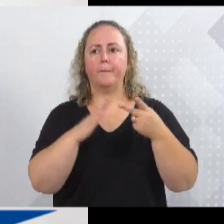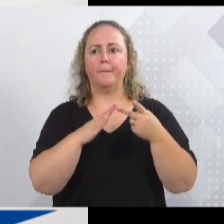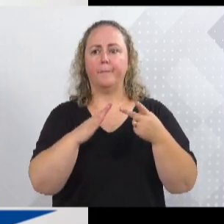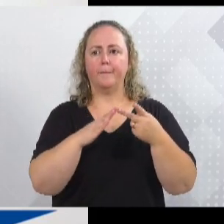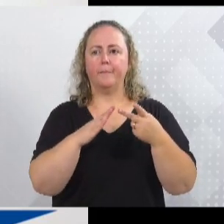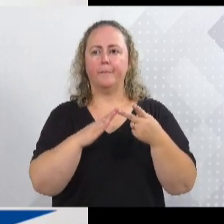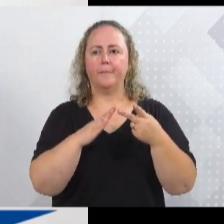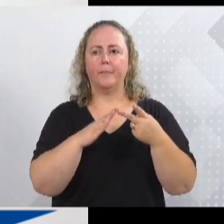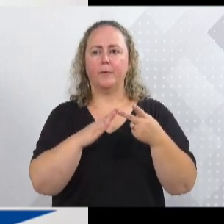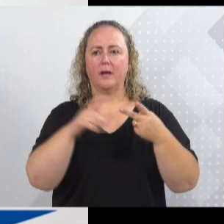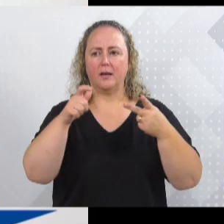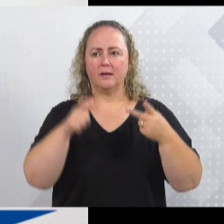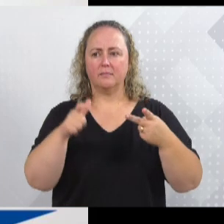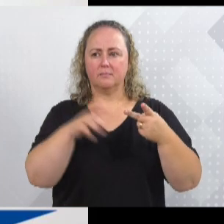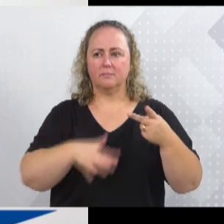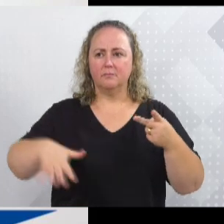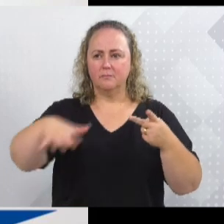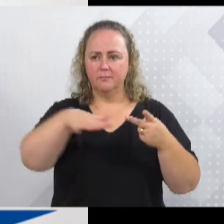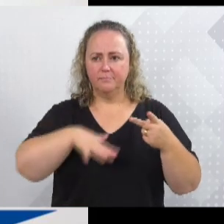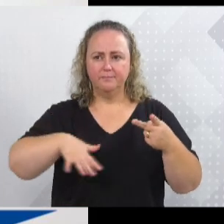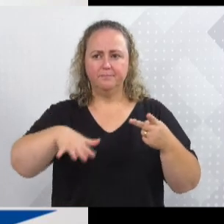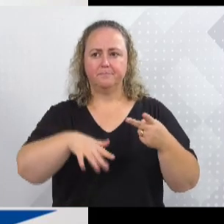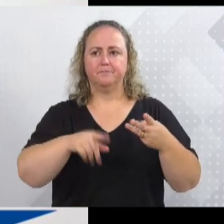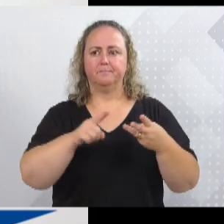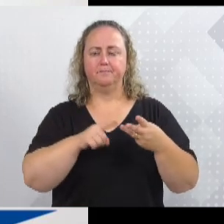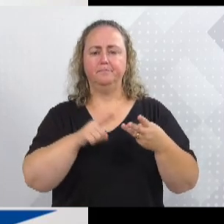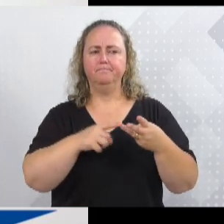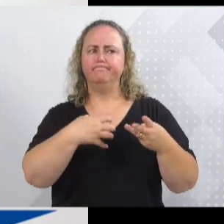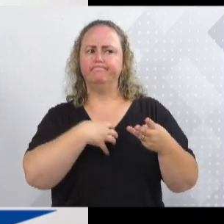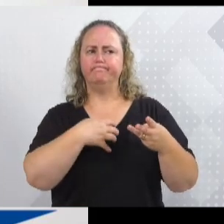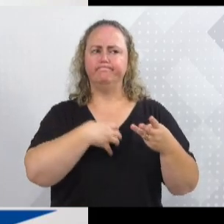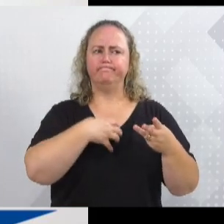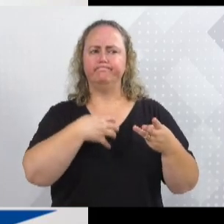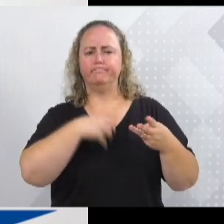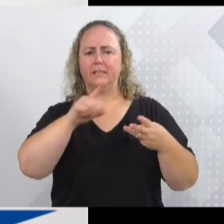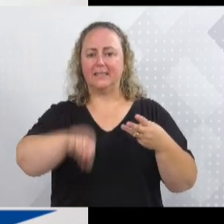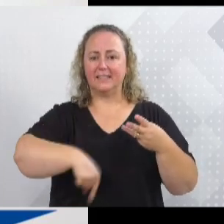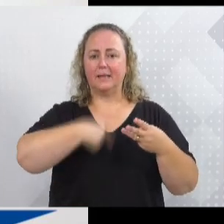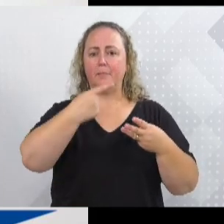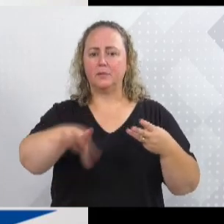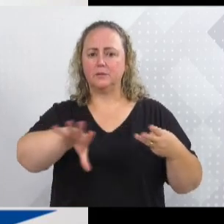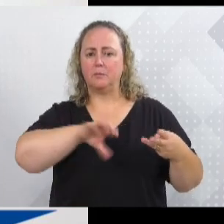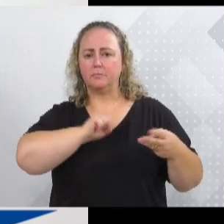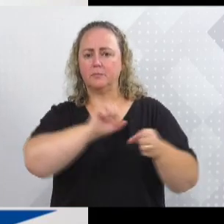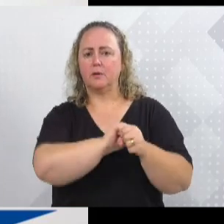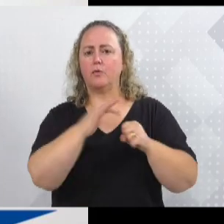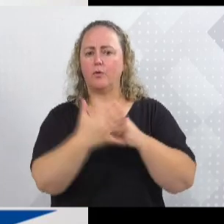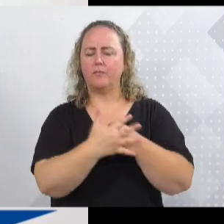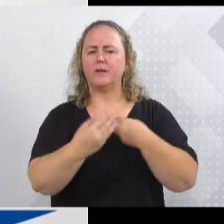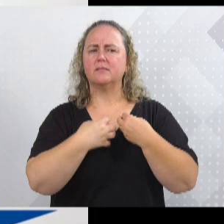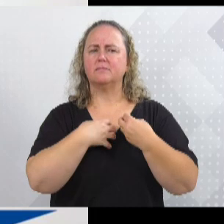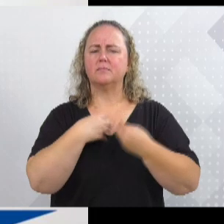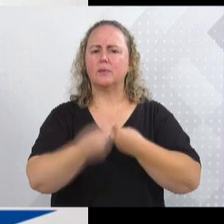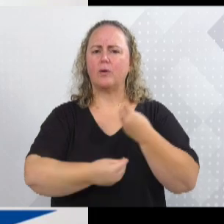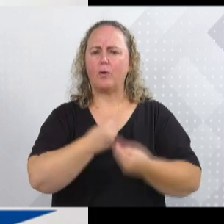algum sinal, sintoma posterior à infecção à Covid-19 e